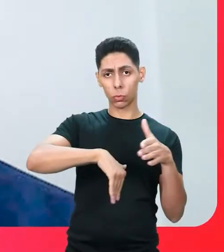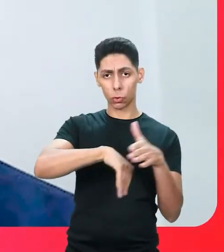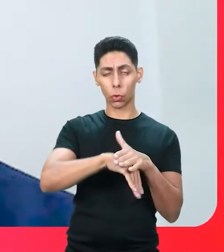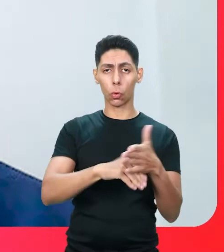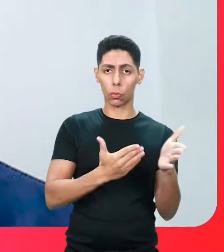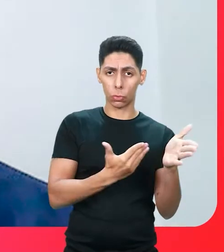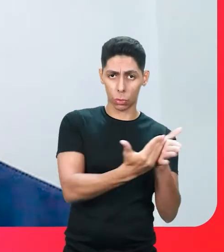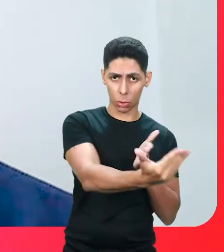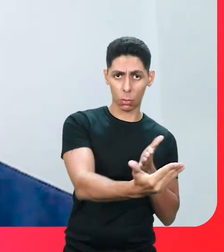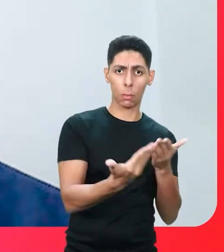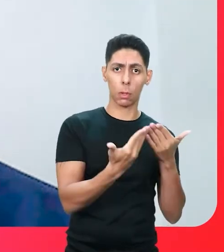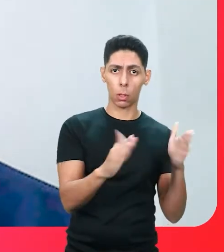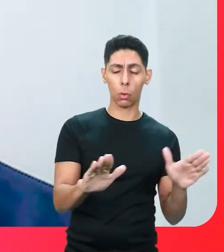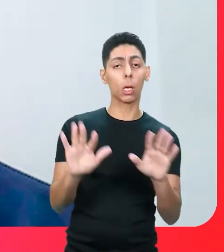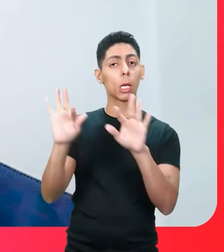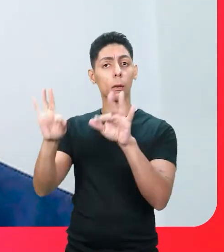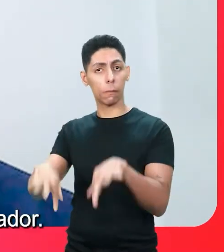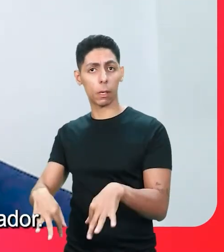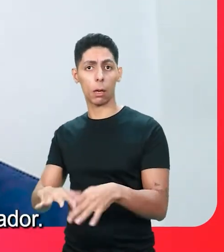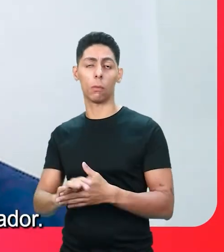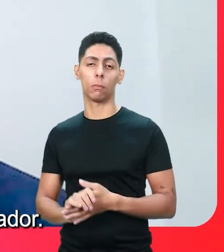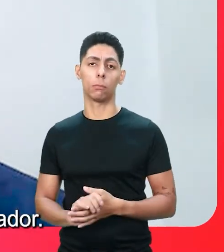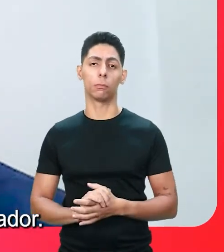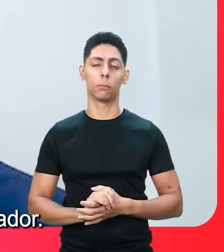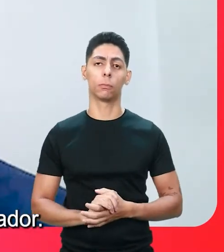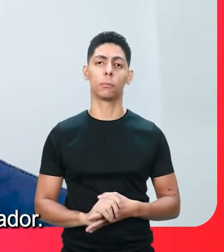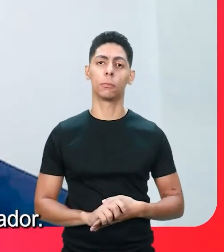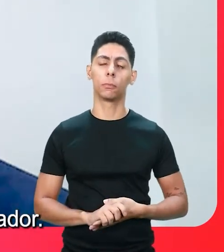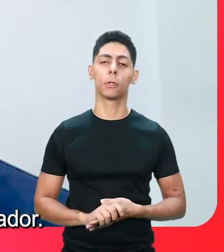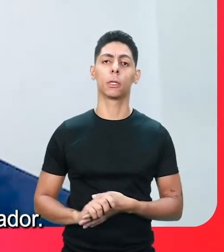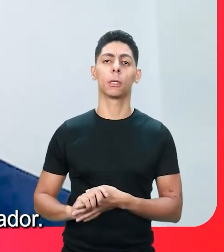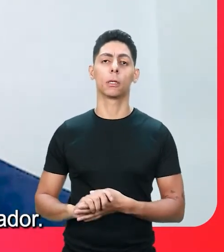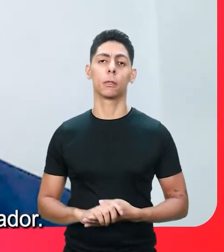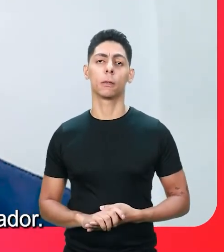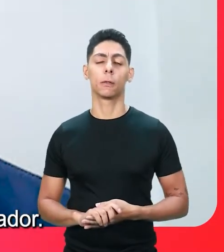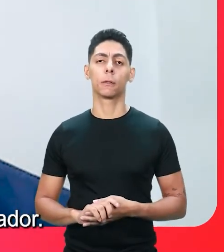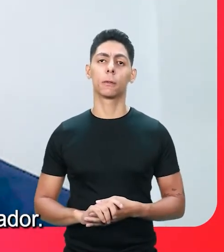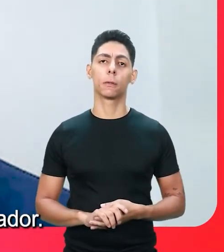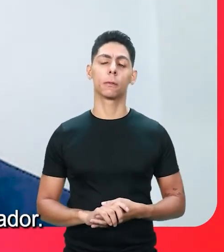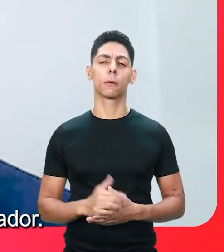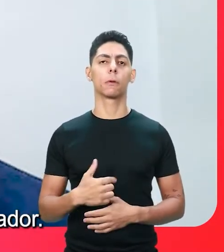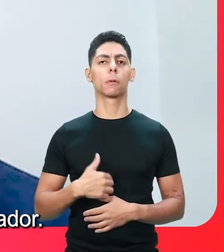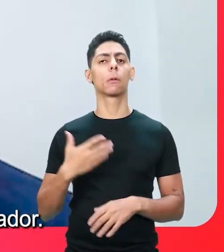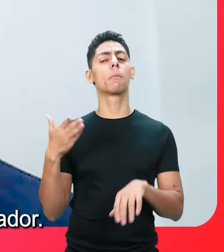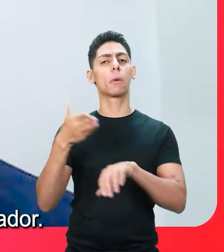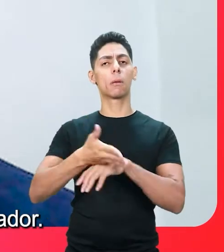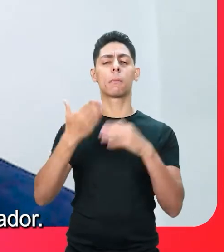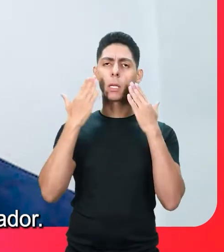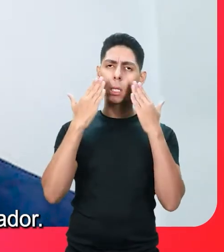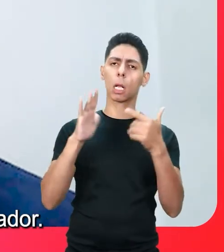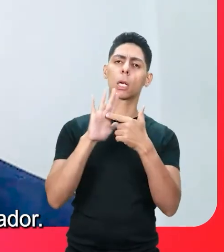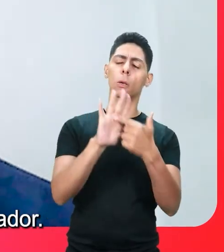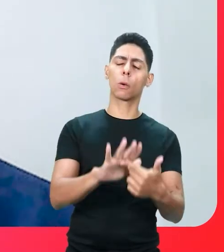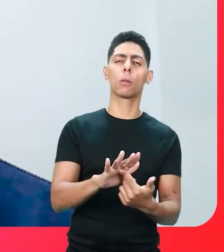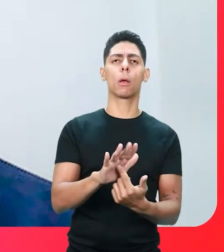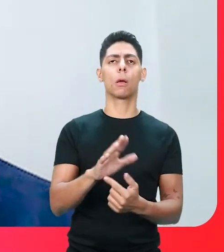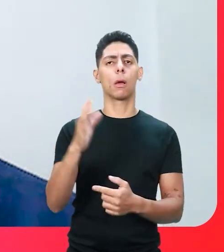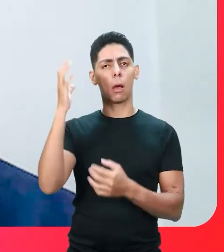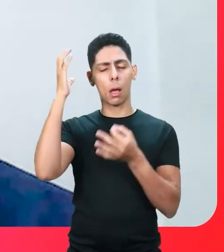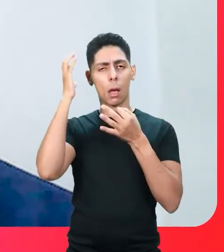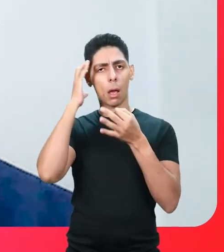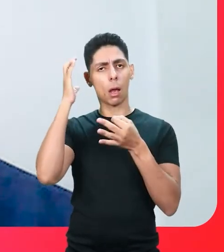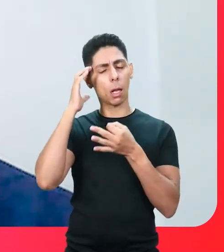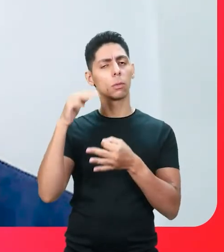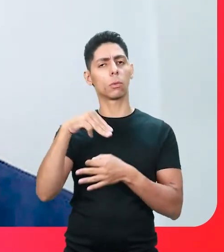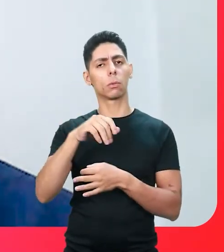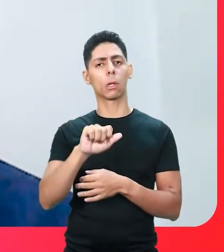e na decisão, na Argentina e Alemanha. Eu fui apresentador do pré, do intervalo, depois fui apresentador da Rádio MEC e apresentador também